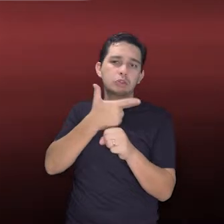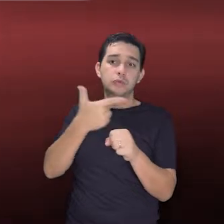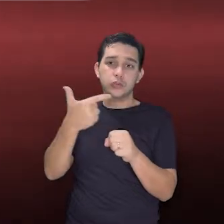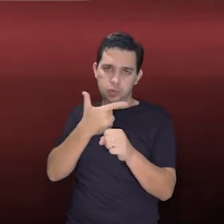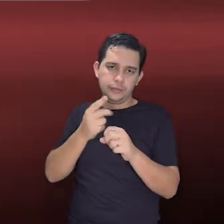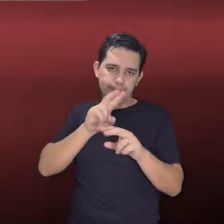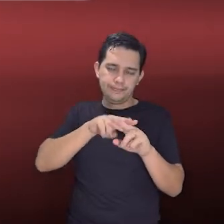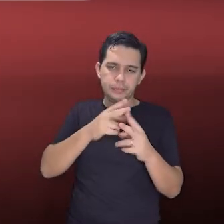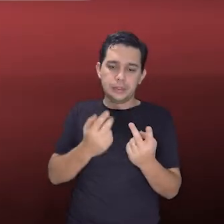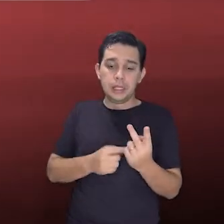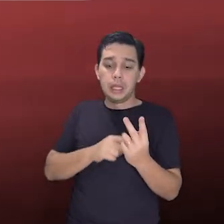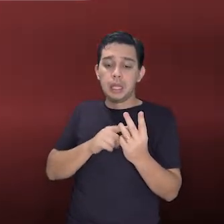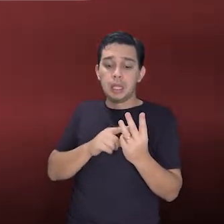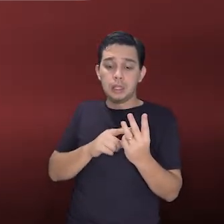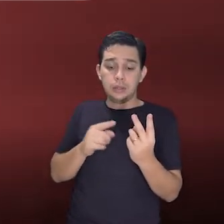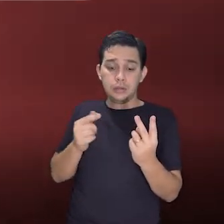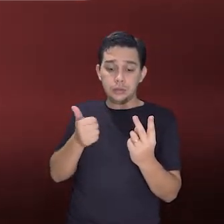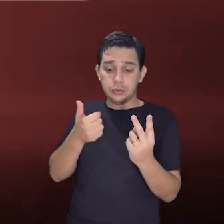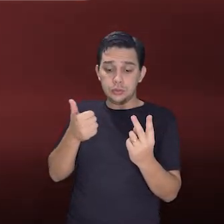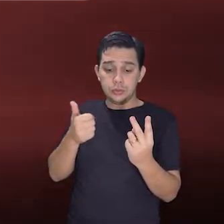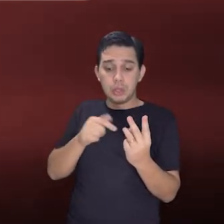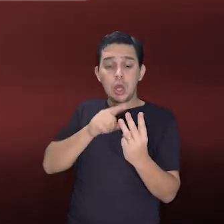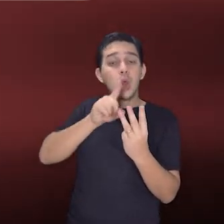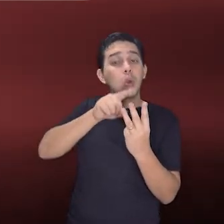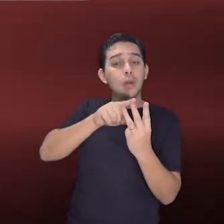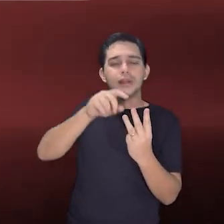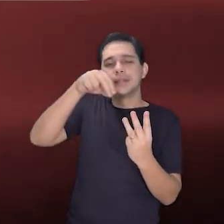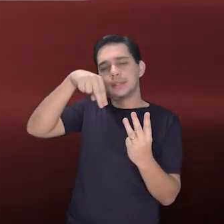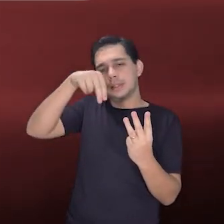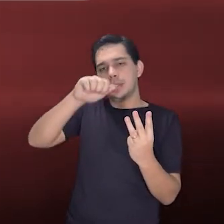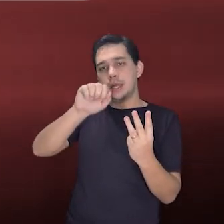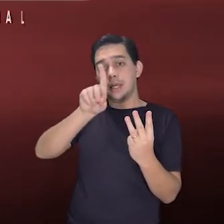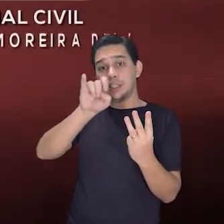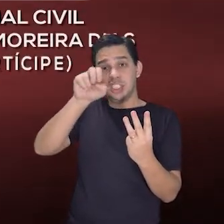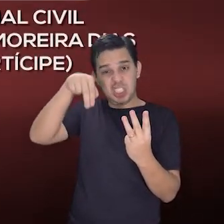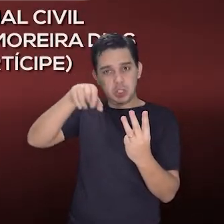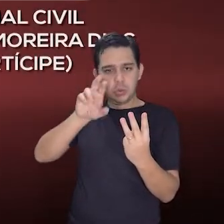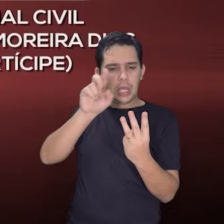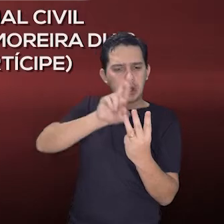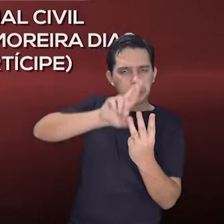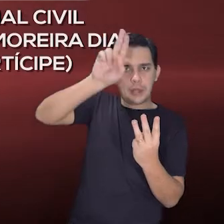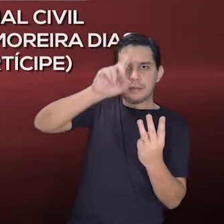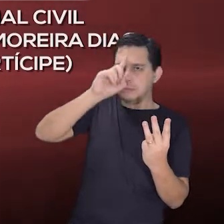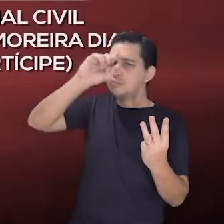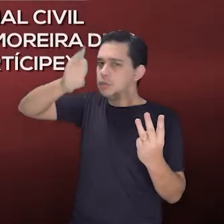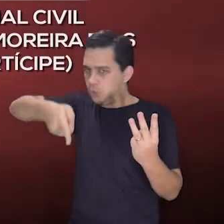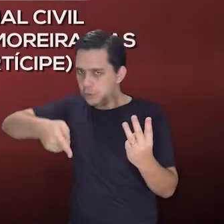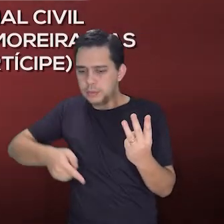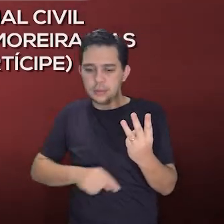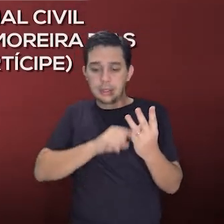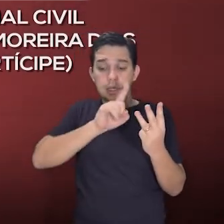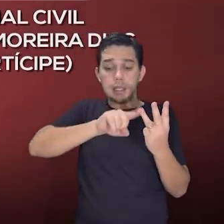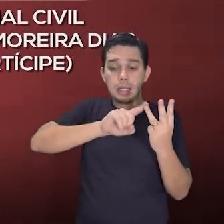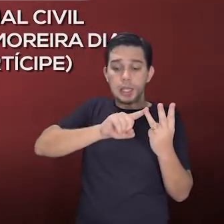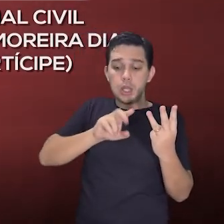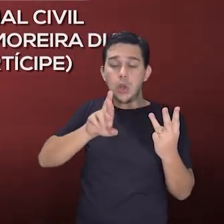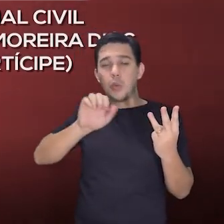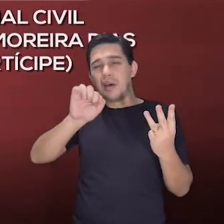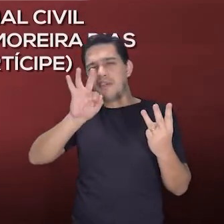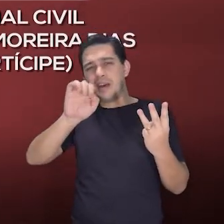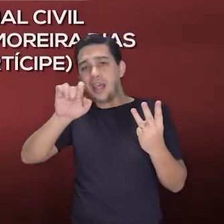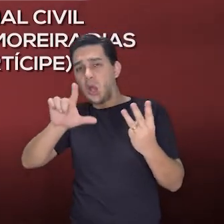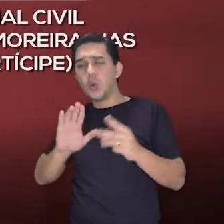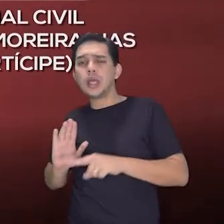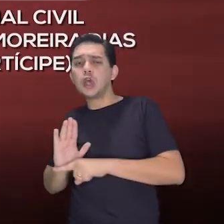polo passivo o Nadinho, ex-vereador, que seria o mandante do crime, e Rafael, policial civil, que